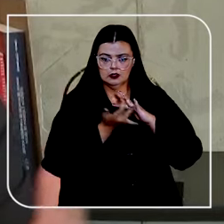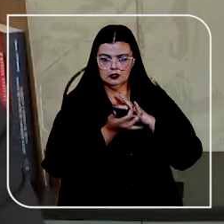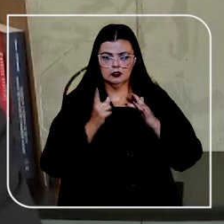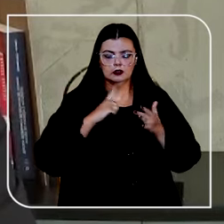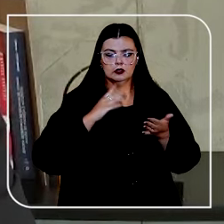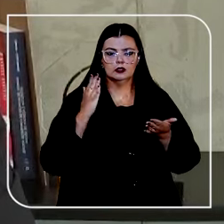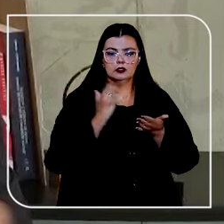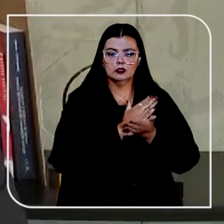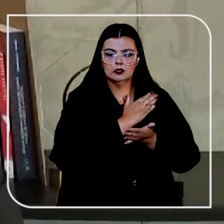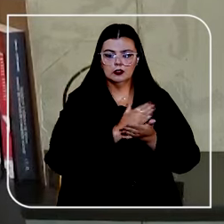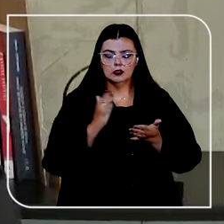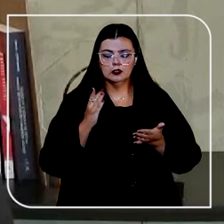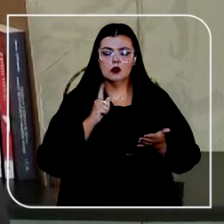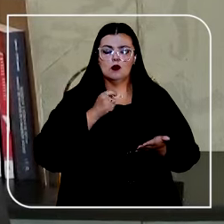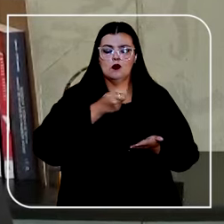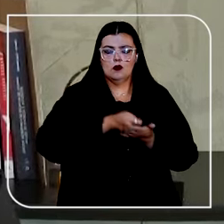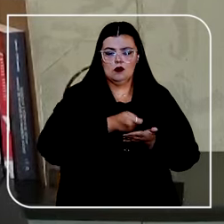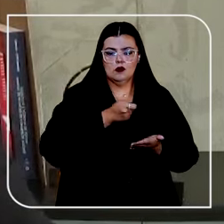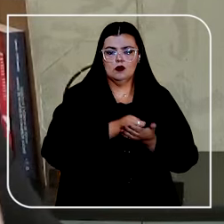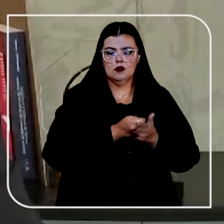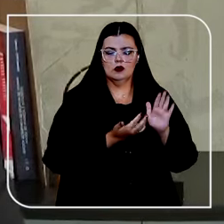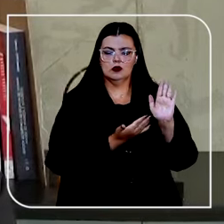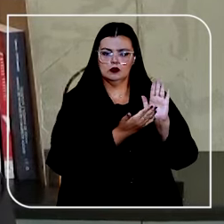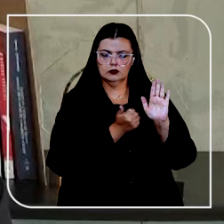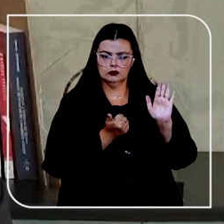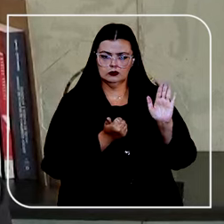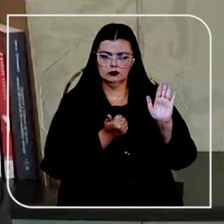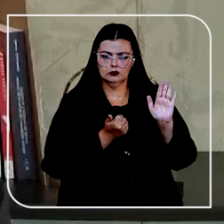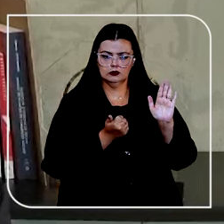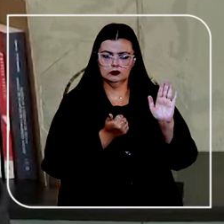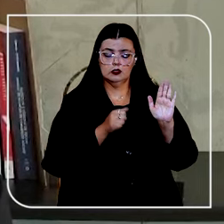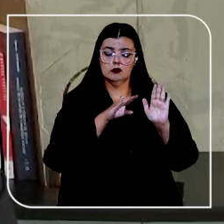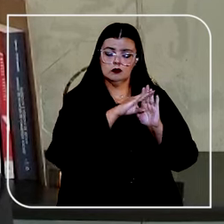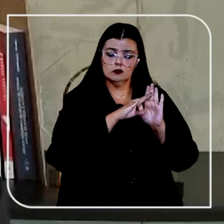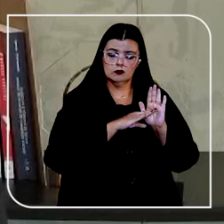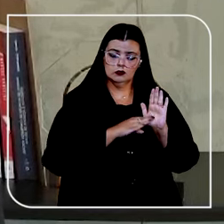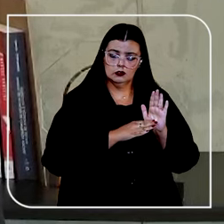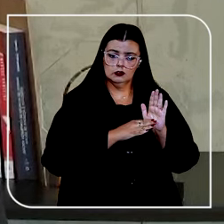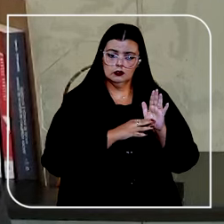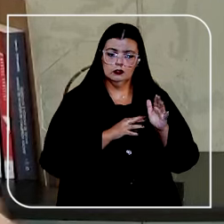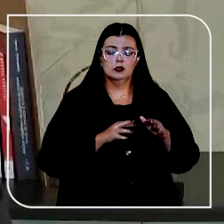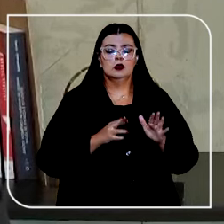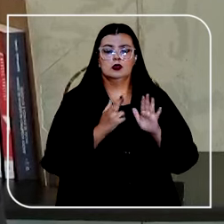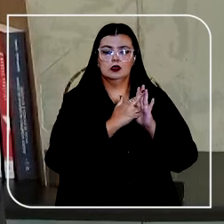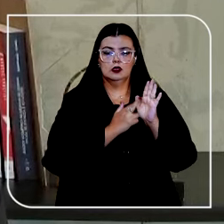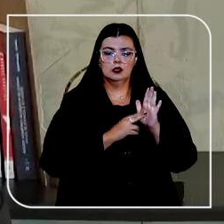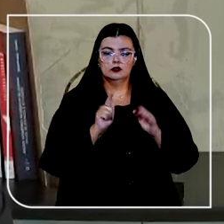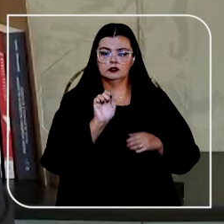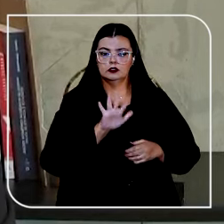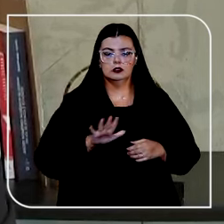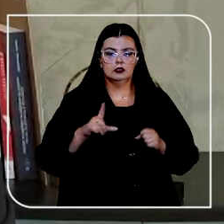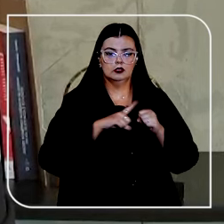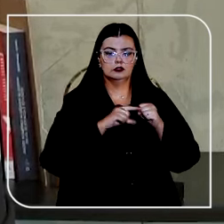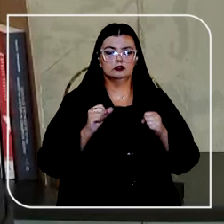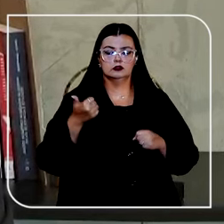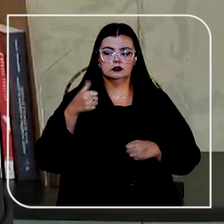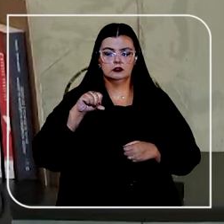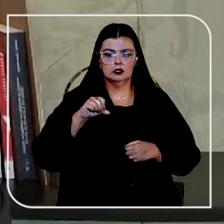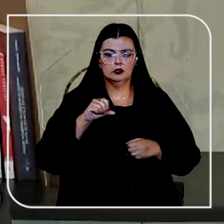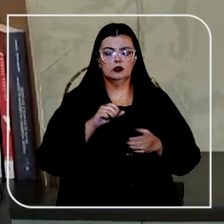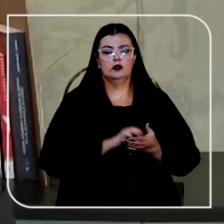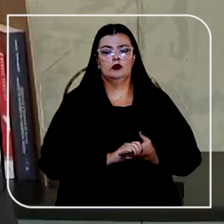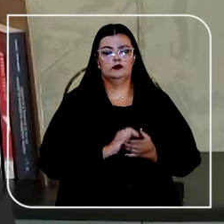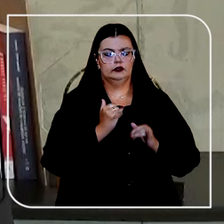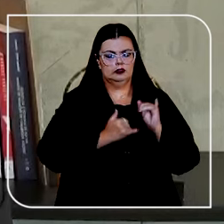sociais em alguns casos teria o dever de retirar esse conteúdo mas como Regra geral segundo o artigo 19 do Marco civil da